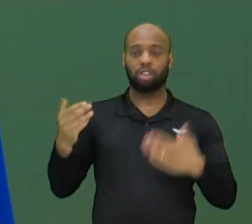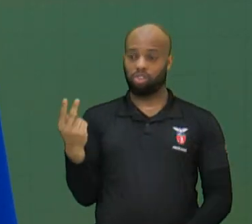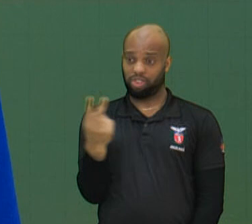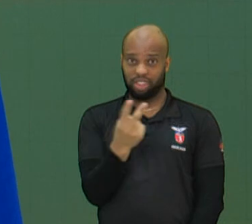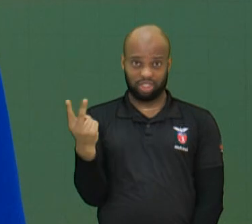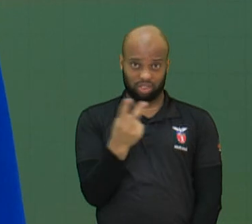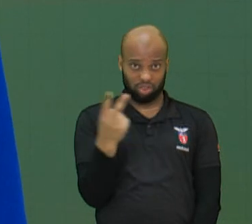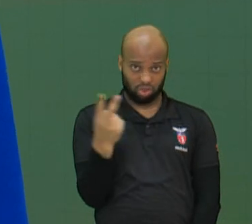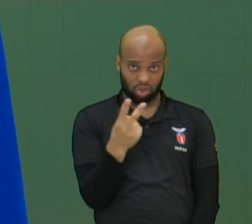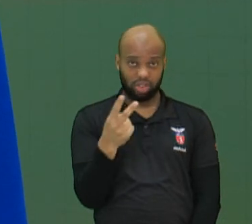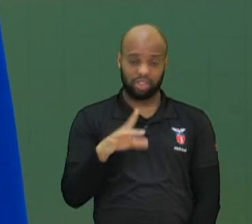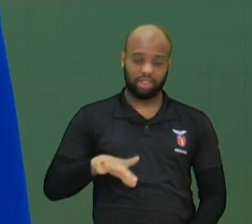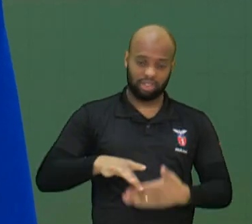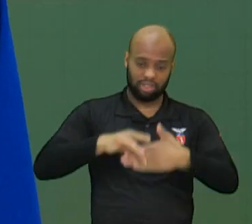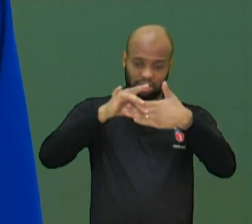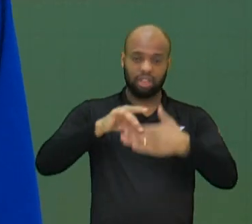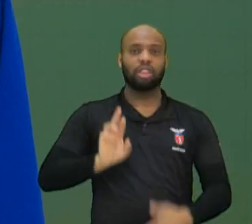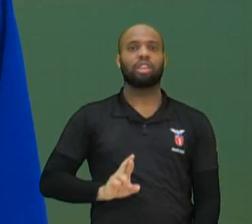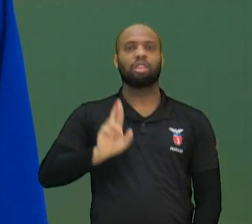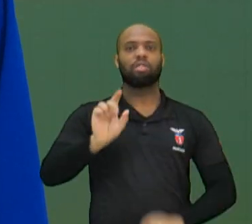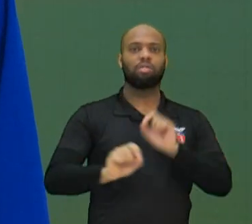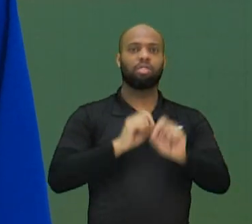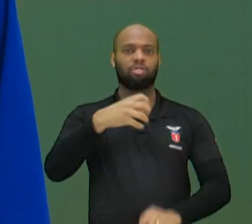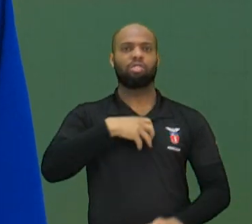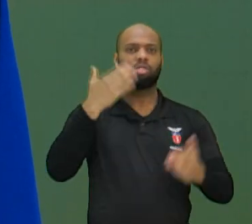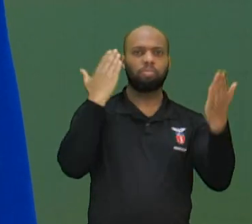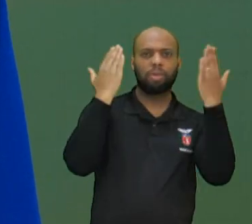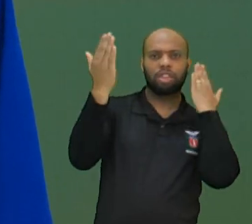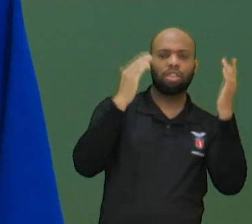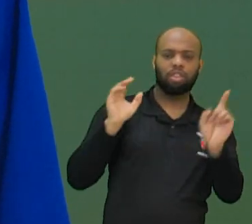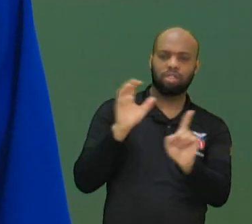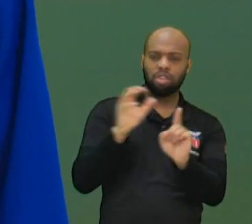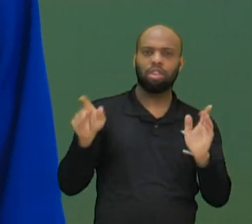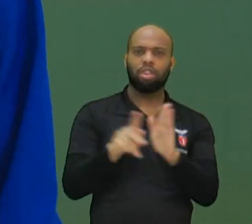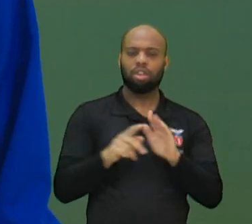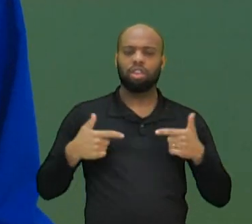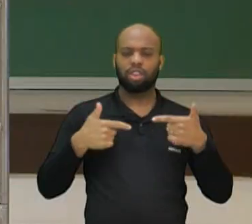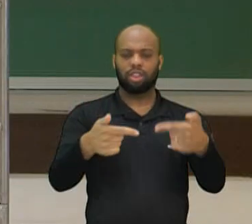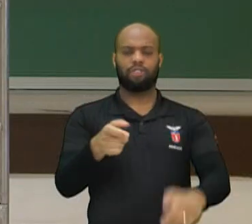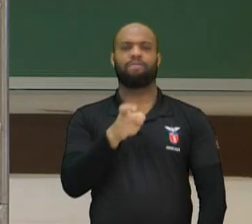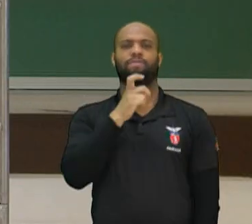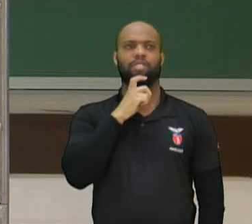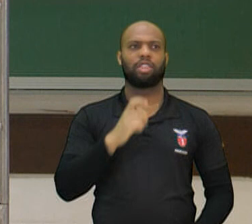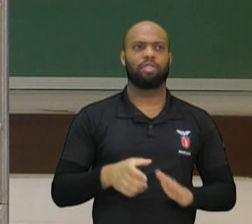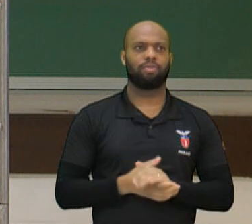líderes representam o aspecto psicológico dessa Guerra Fria.